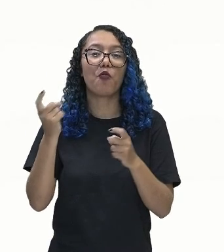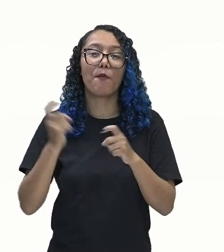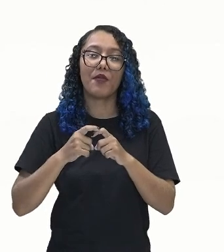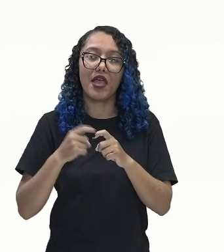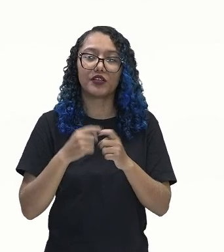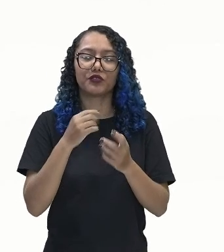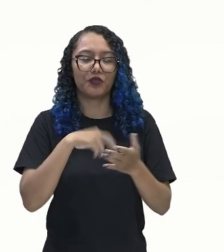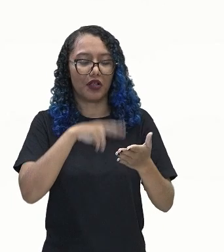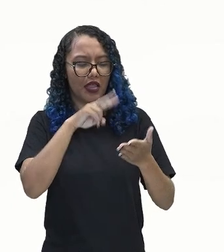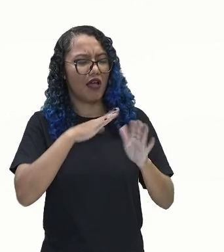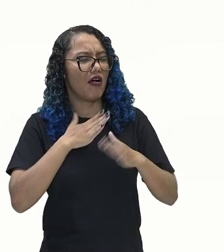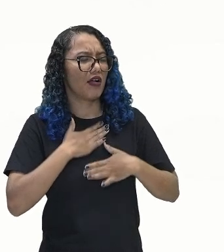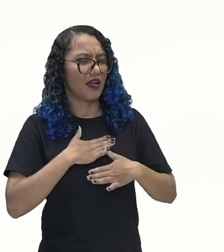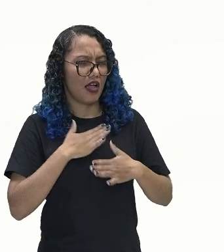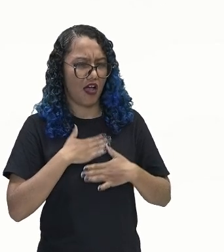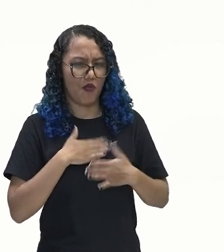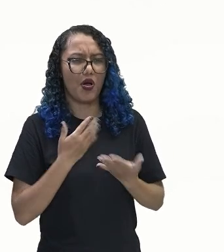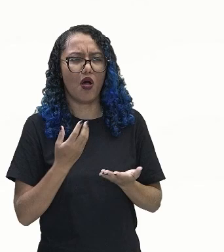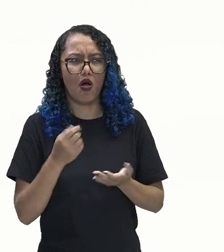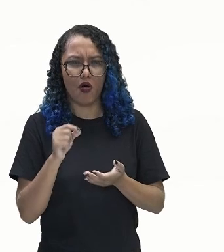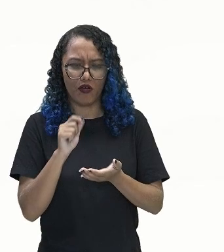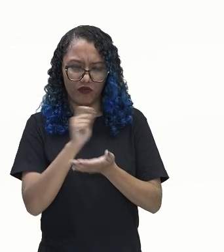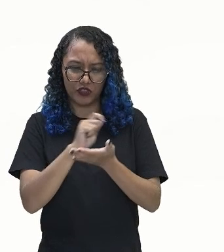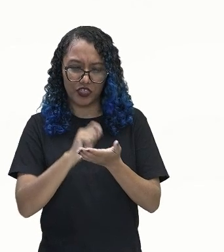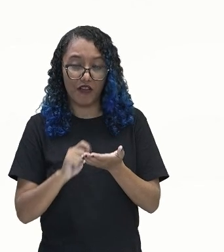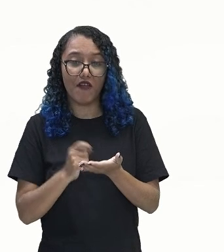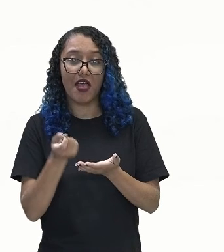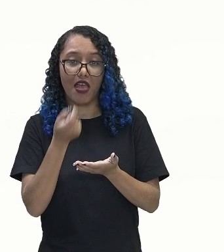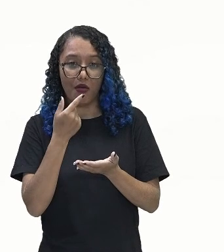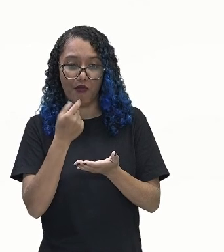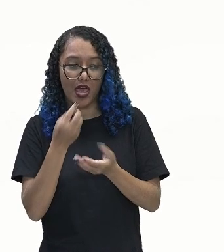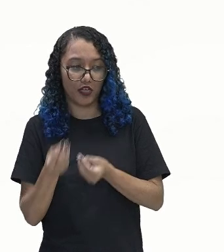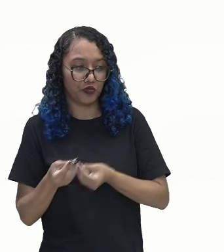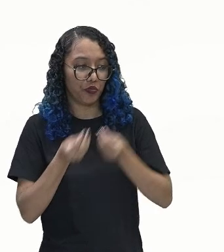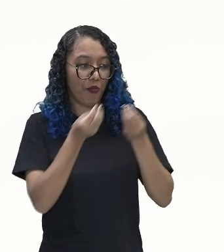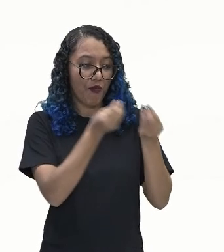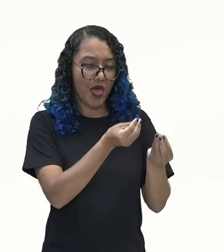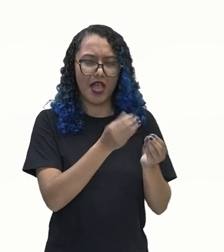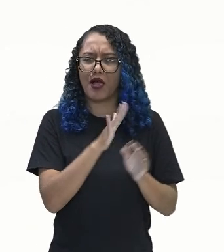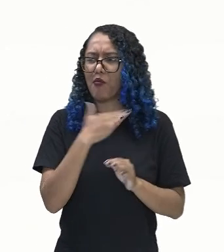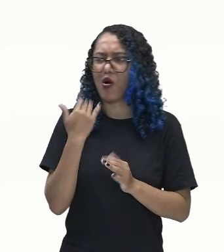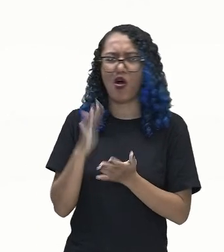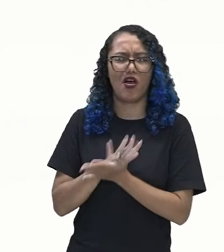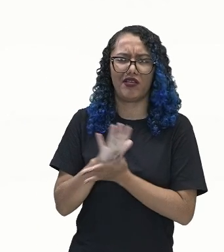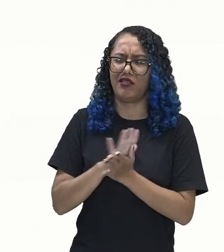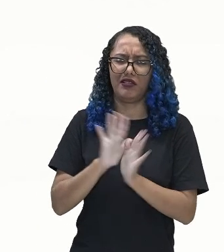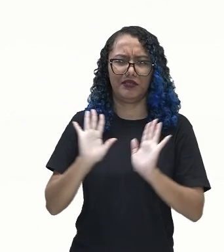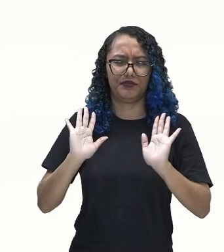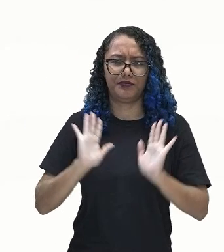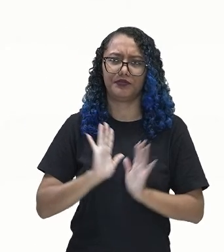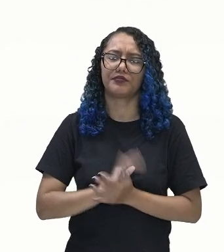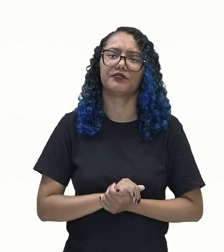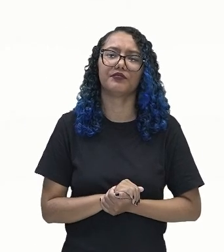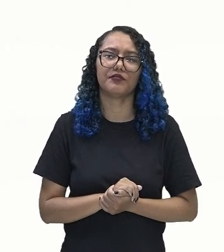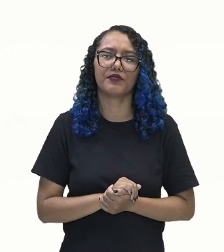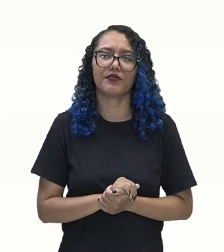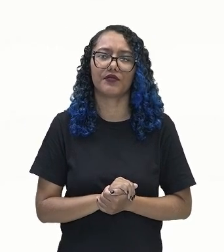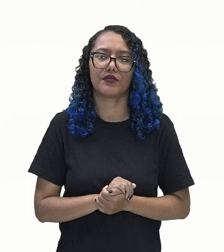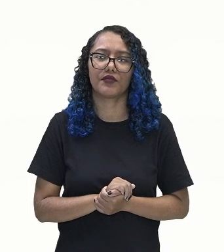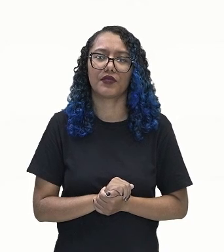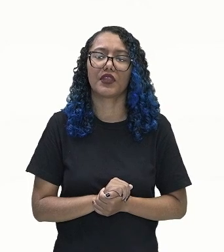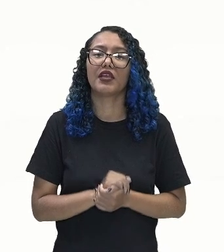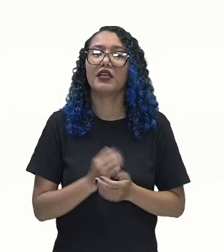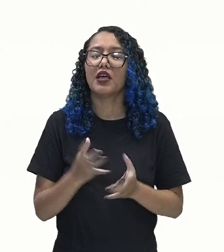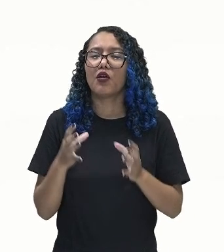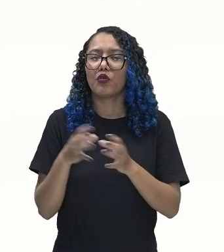calma, vamos tomar isso aqui que tu não vai morrer, não. Certo? Então, quando se trata de grupo, é igual quando